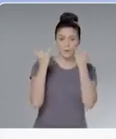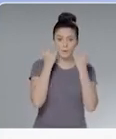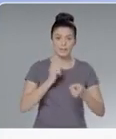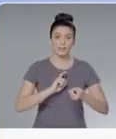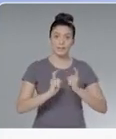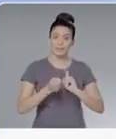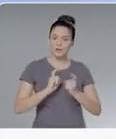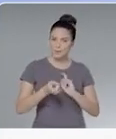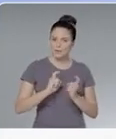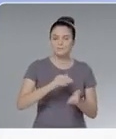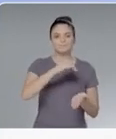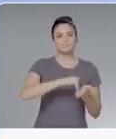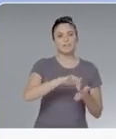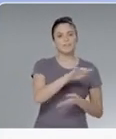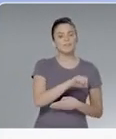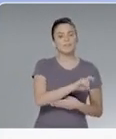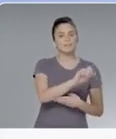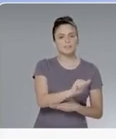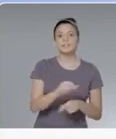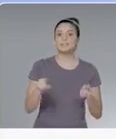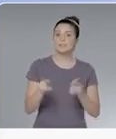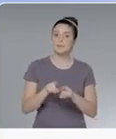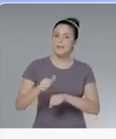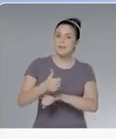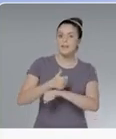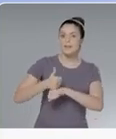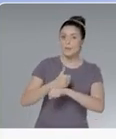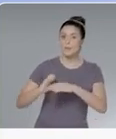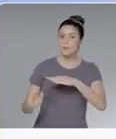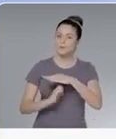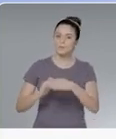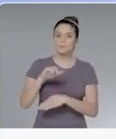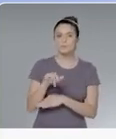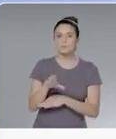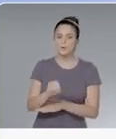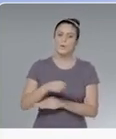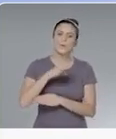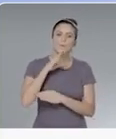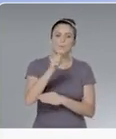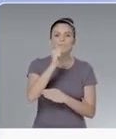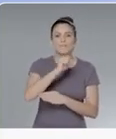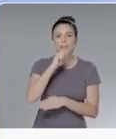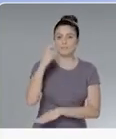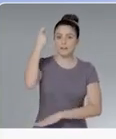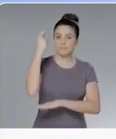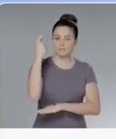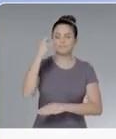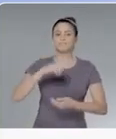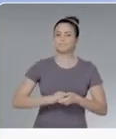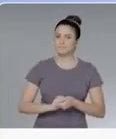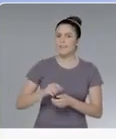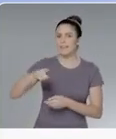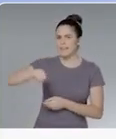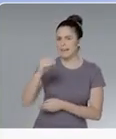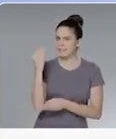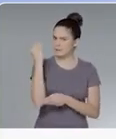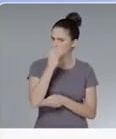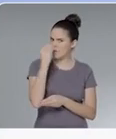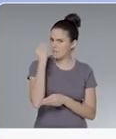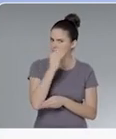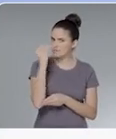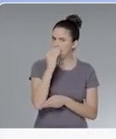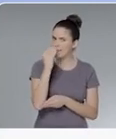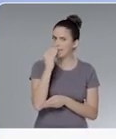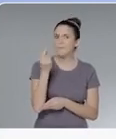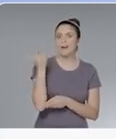os áudios de uma reunião entre o secretário da Fazenda e o empresário Luciano Hang, conhecido como o velho da van, onde